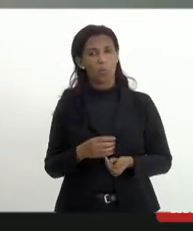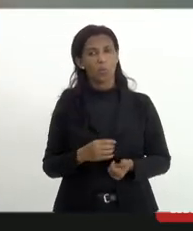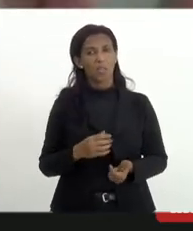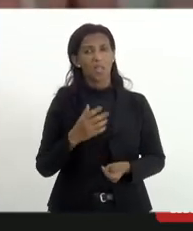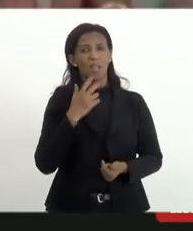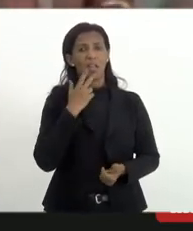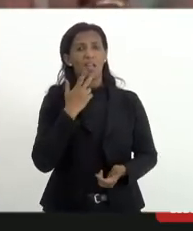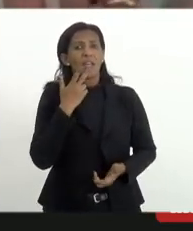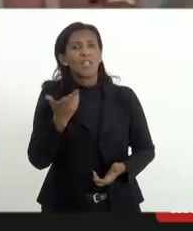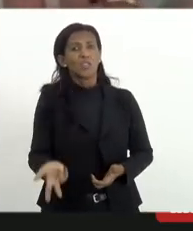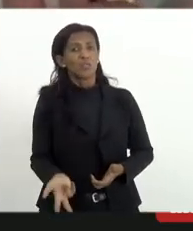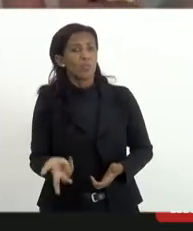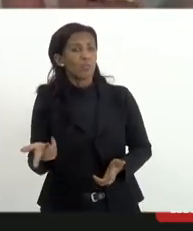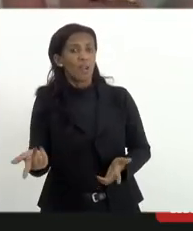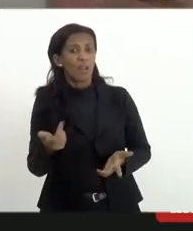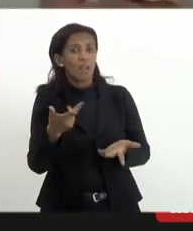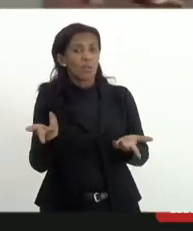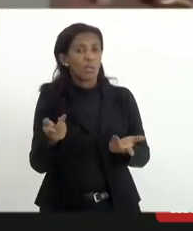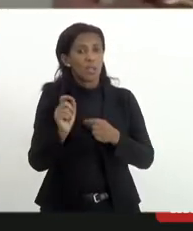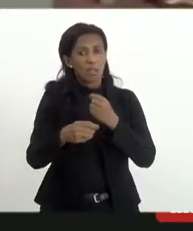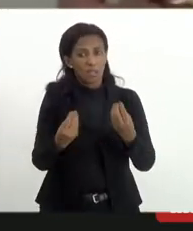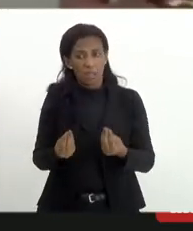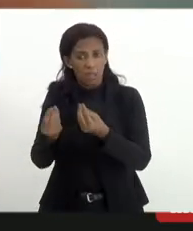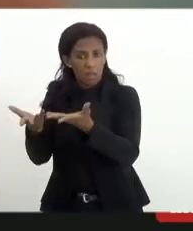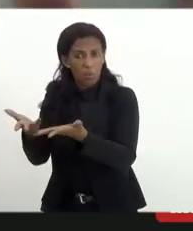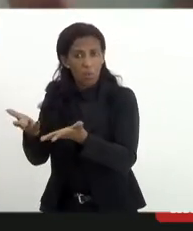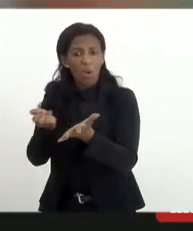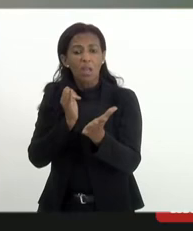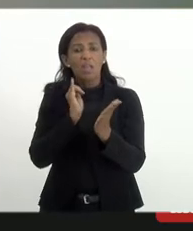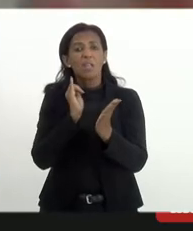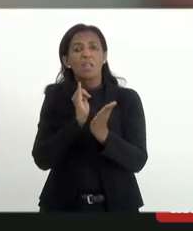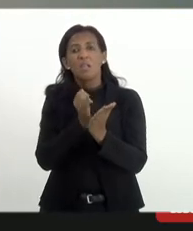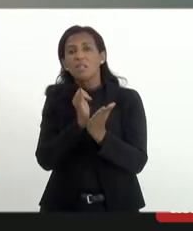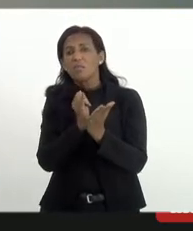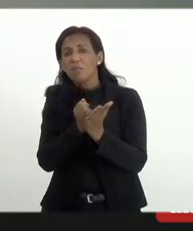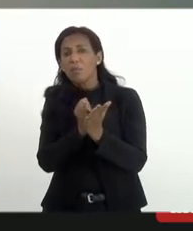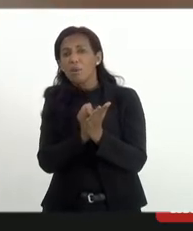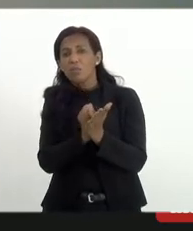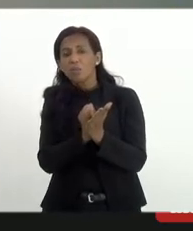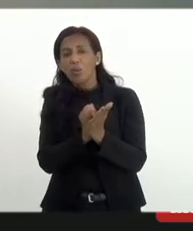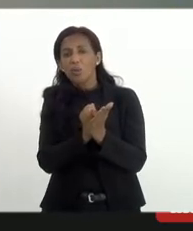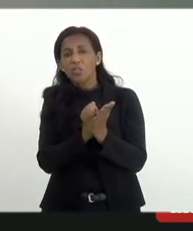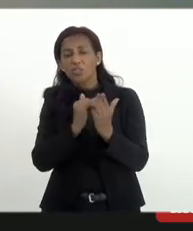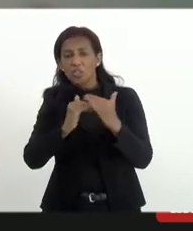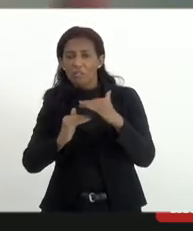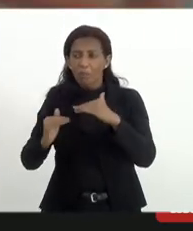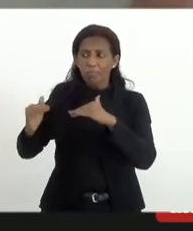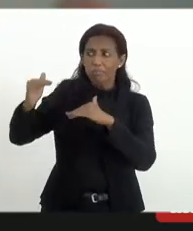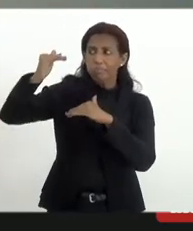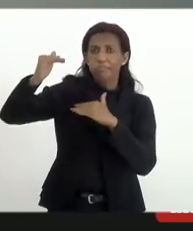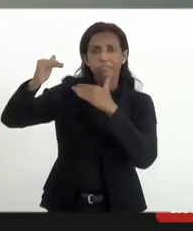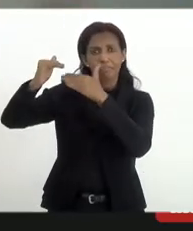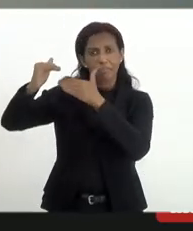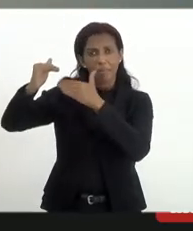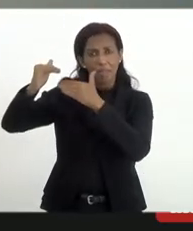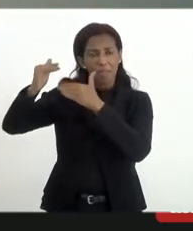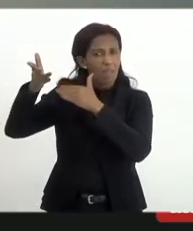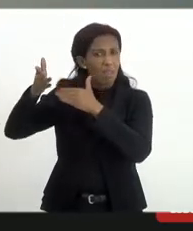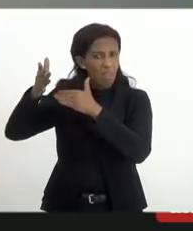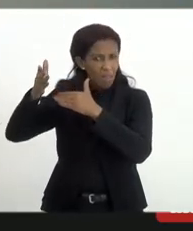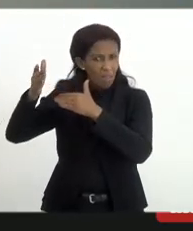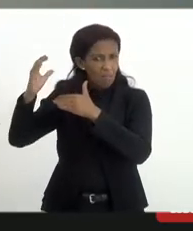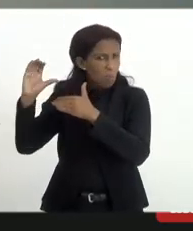entregou o DAP e foi cientificado, a ANP? Mas e as informações que estão por trás do DAP desdobrado, estão no nível máximo? Era considerado como